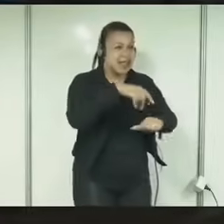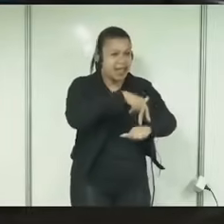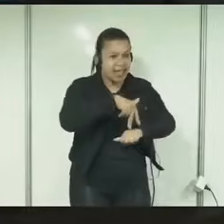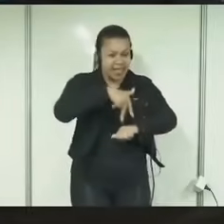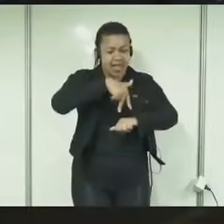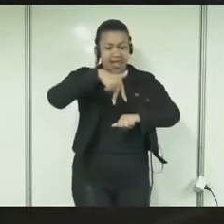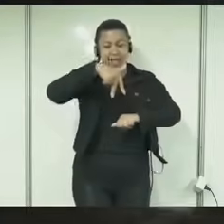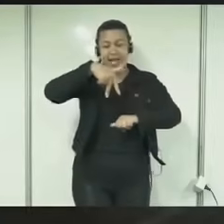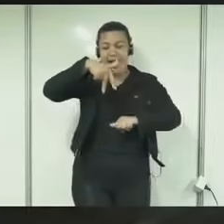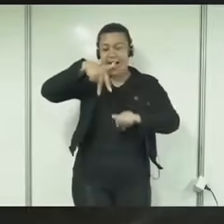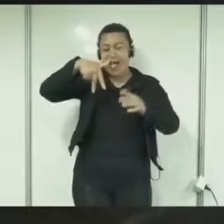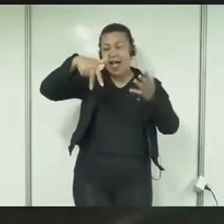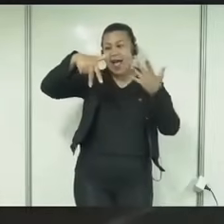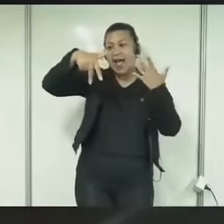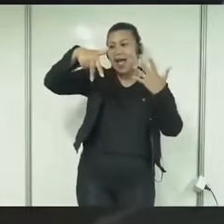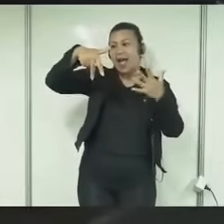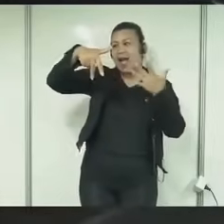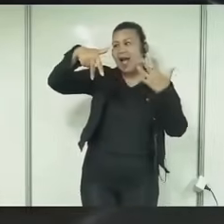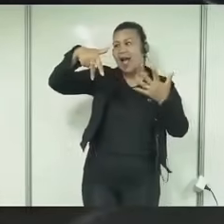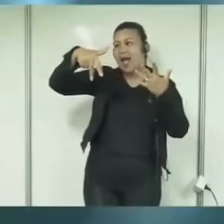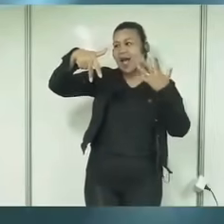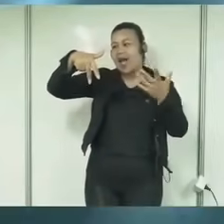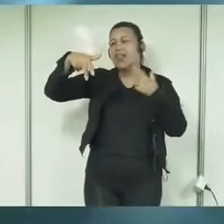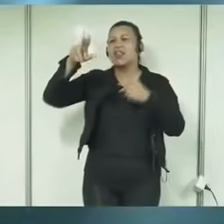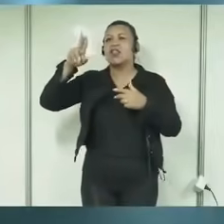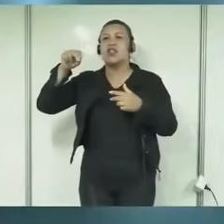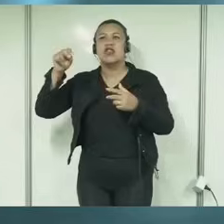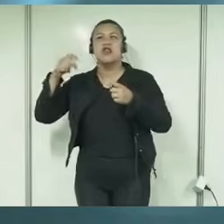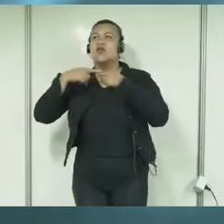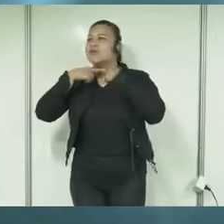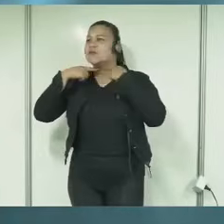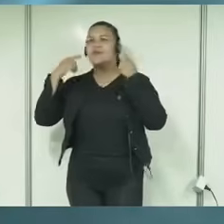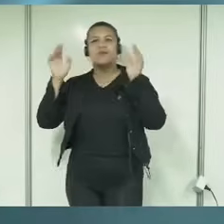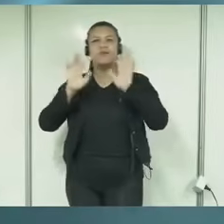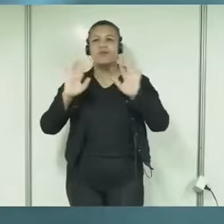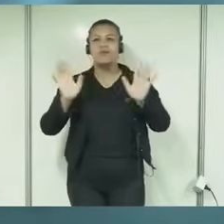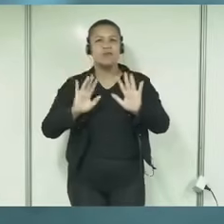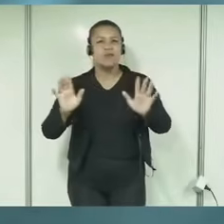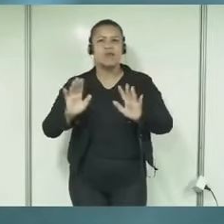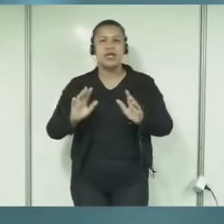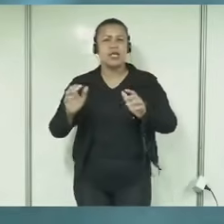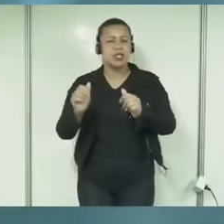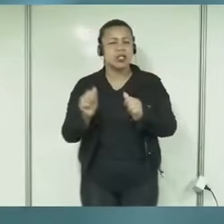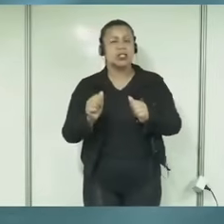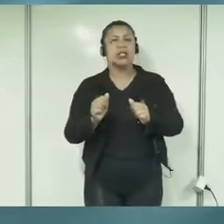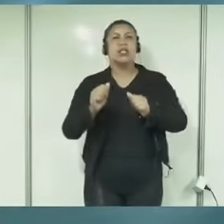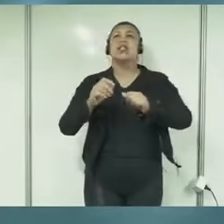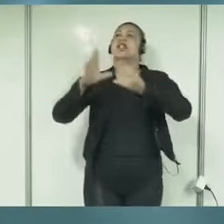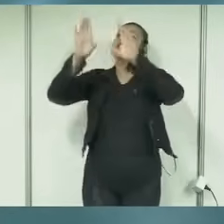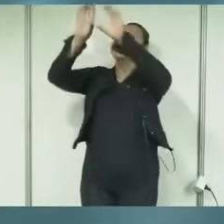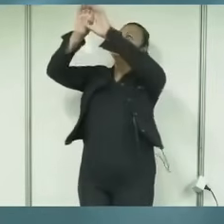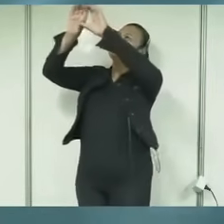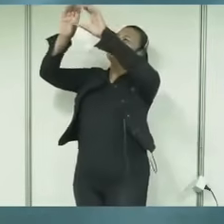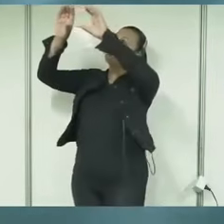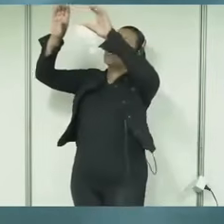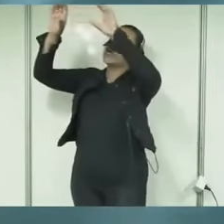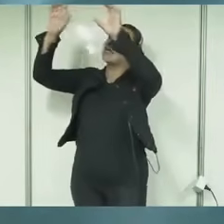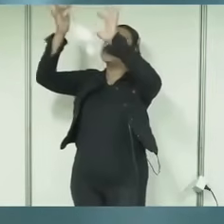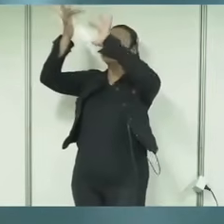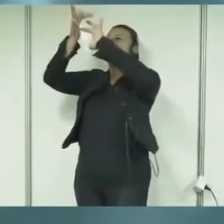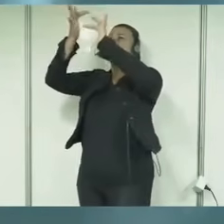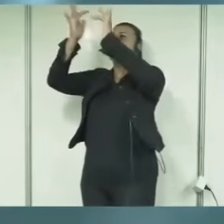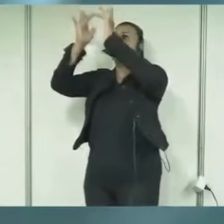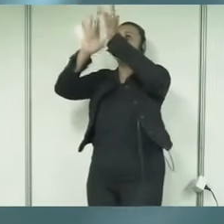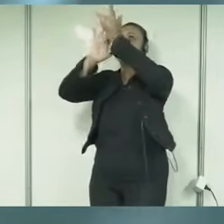Ressuscitado, não morre mais, está junto do Pai, pois ele é o